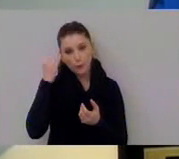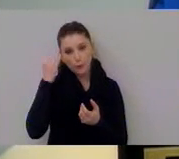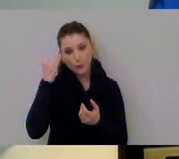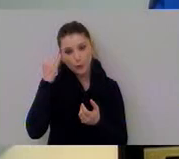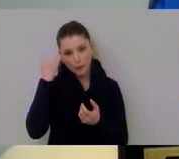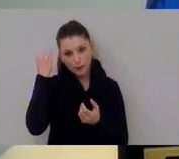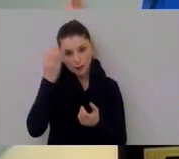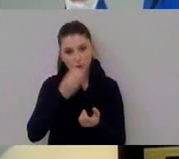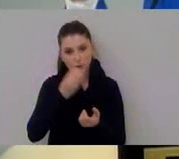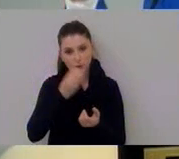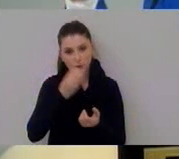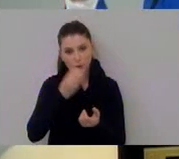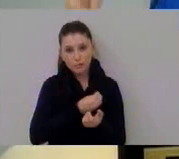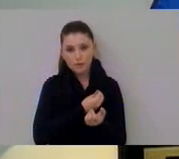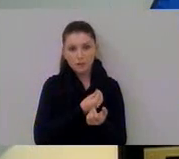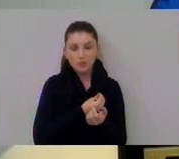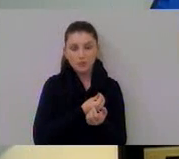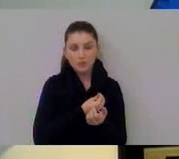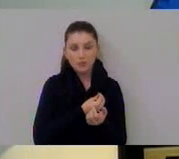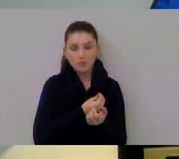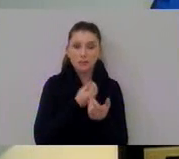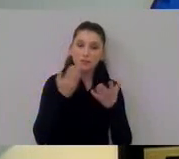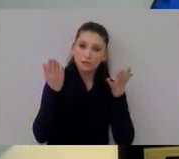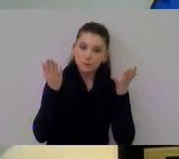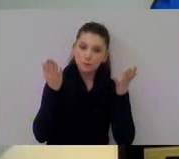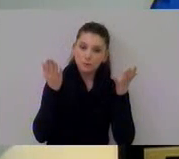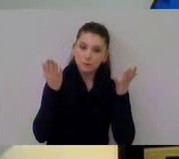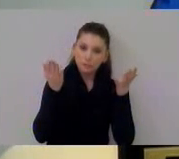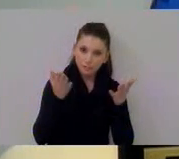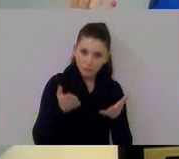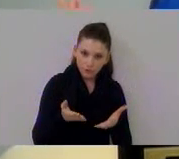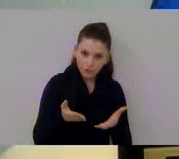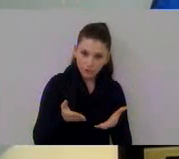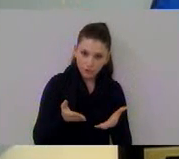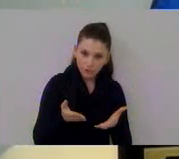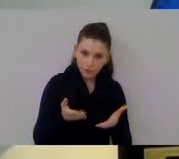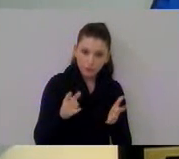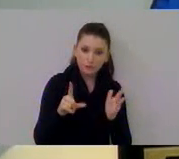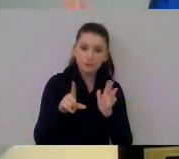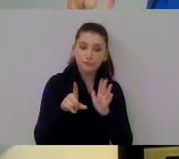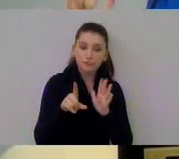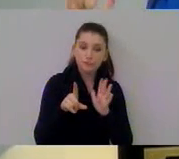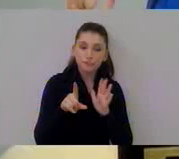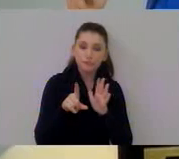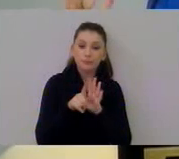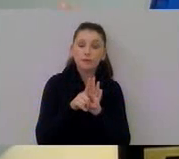legislativa. O legislativo, ele tem um papel